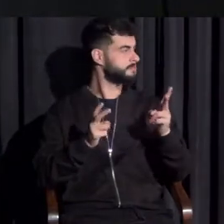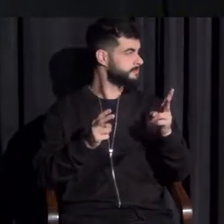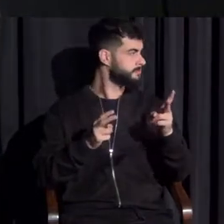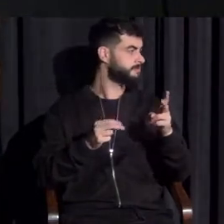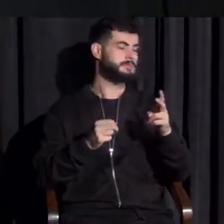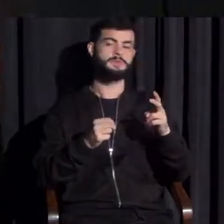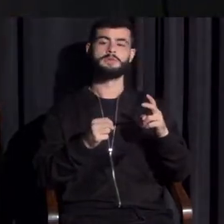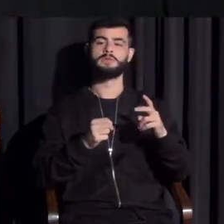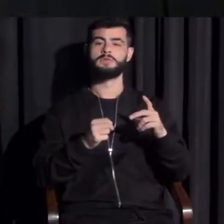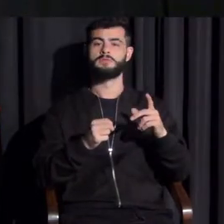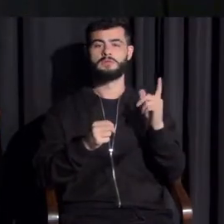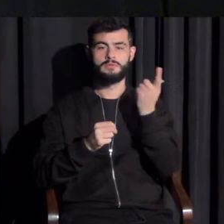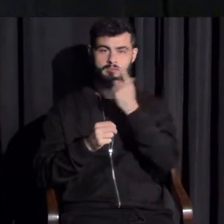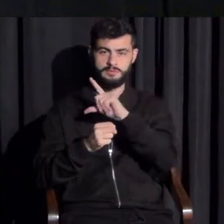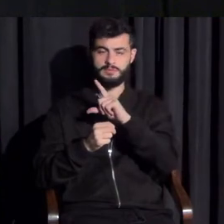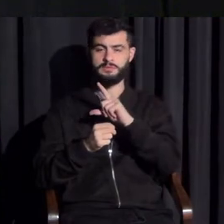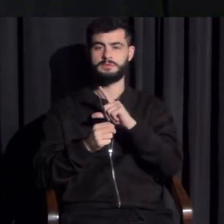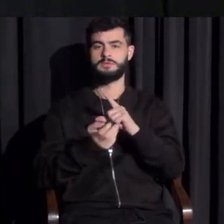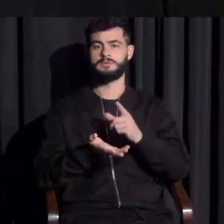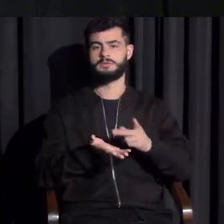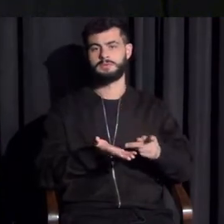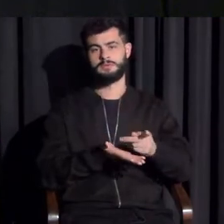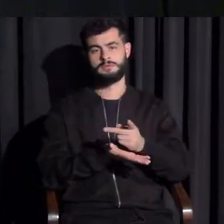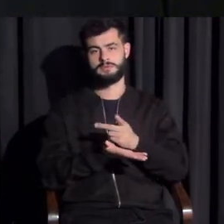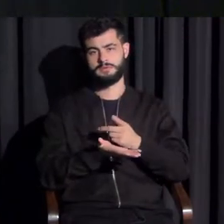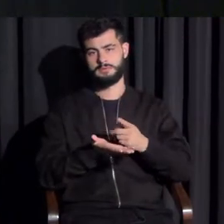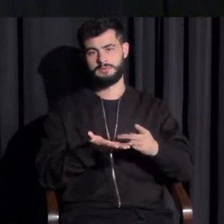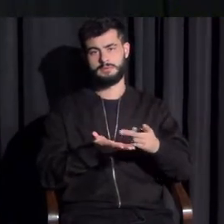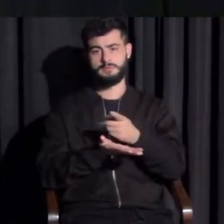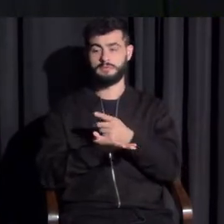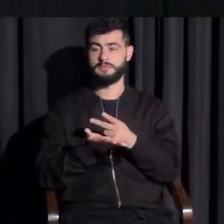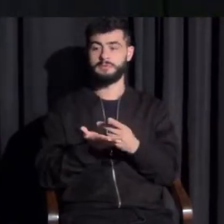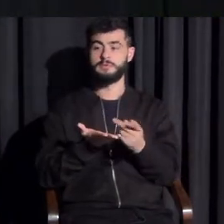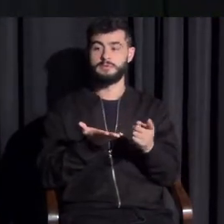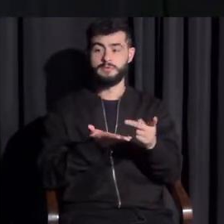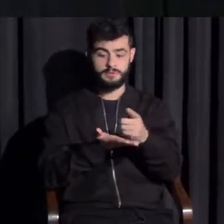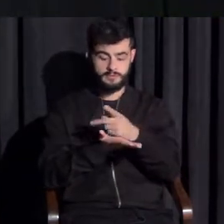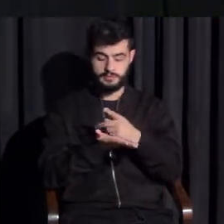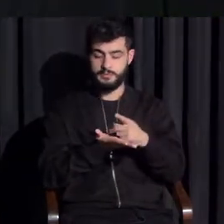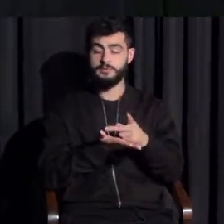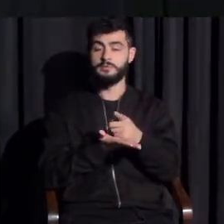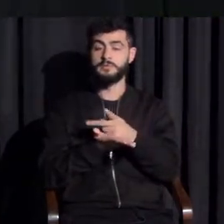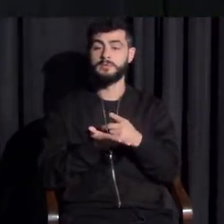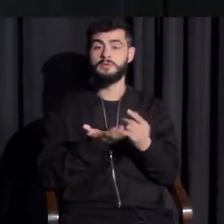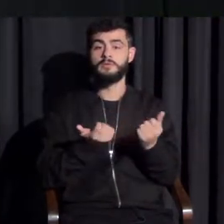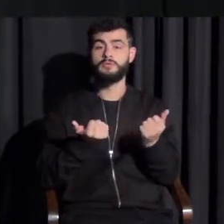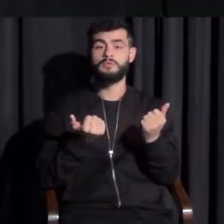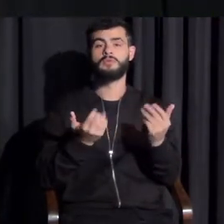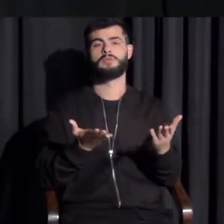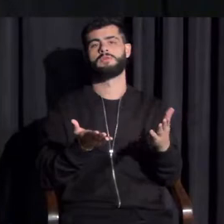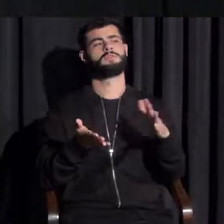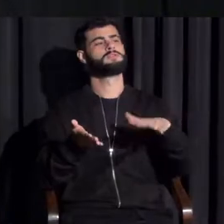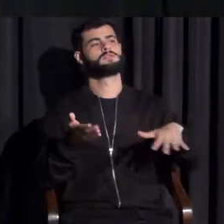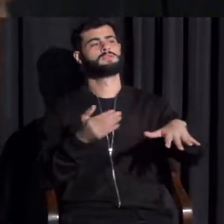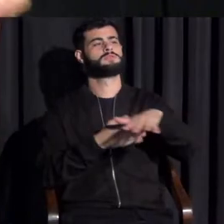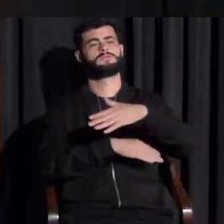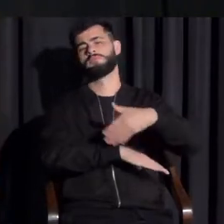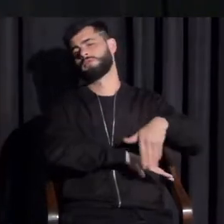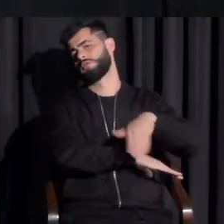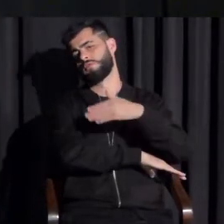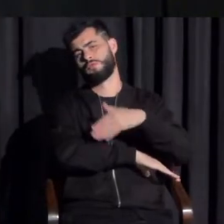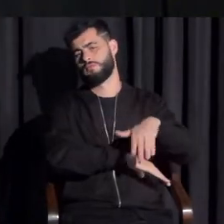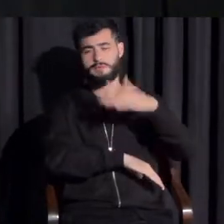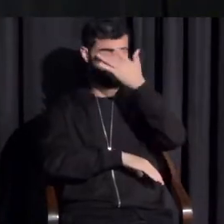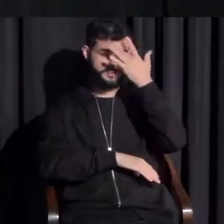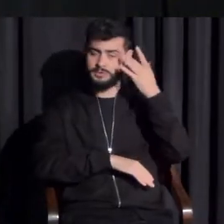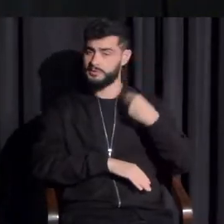dar desenhos, nossa, eu acho lindíssimo isso, que vai dar desenhos para pop rua, para o pessoal em situação de